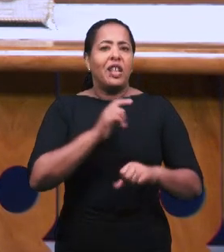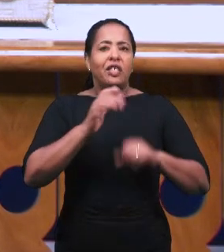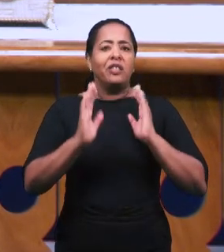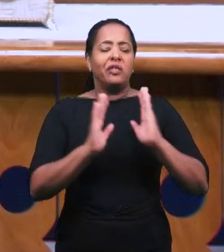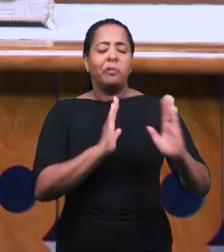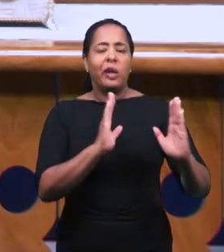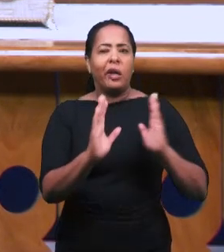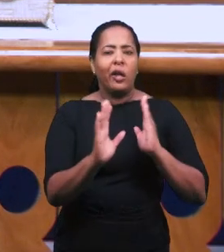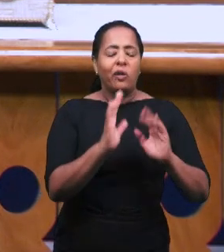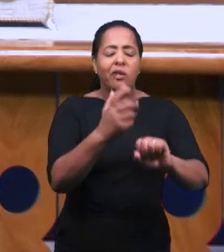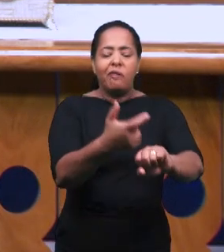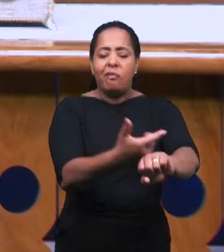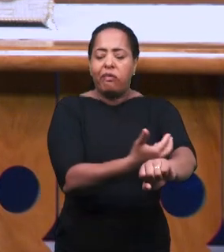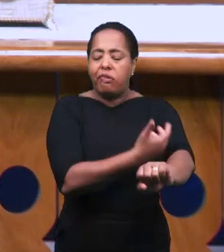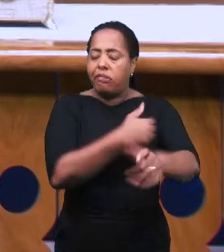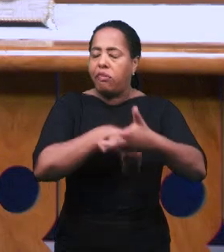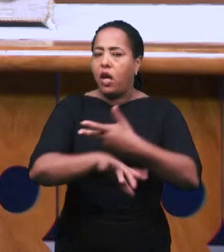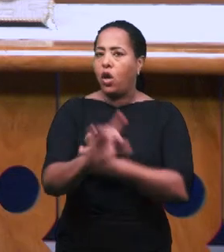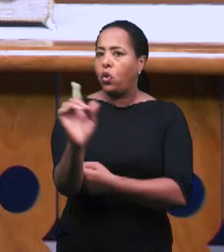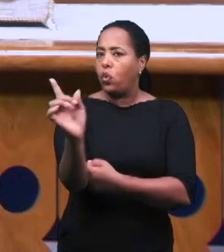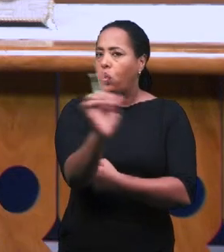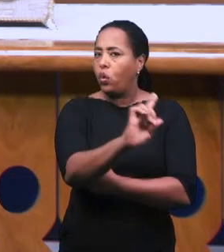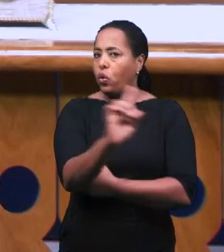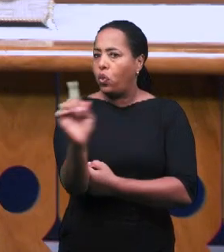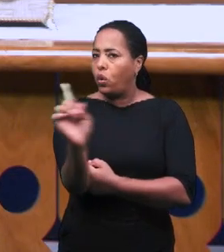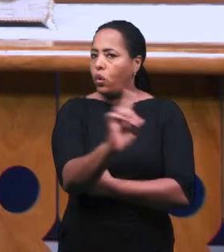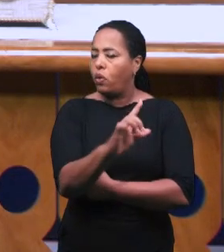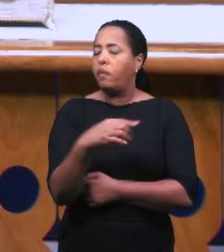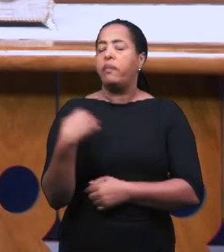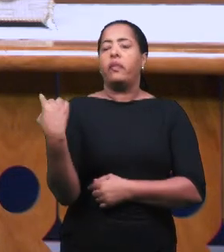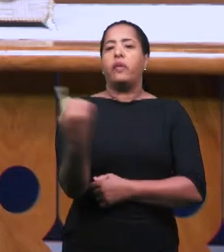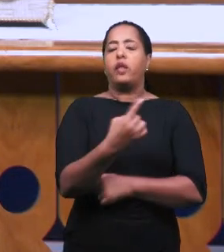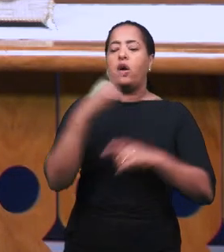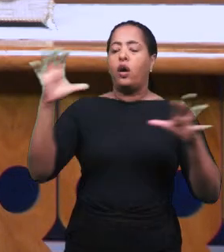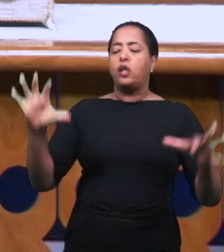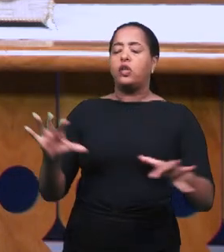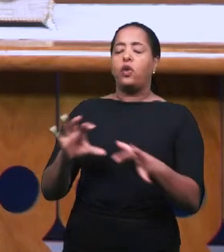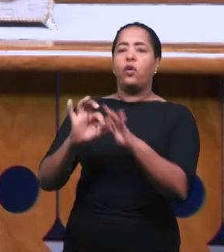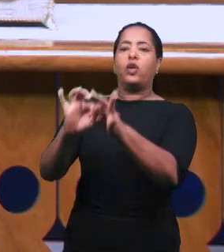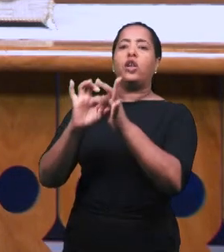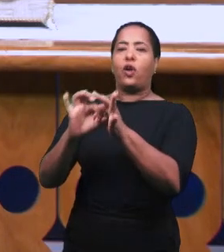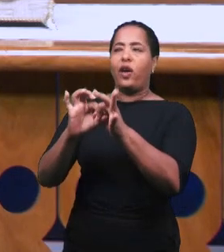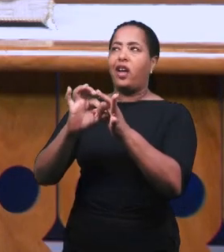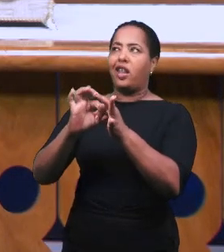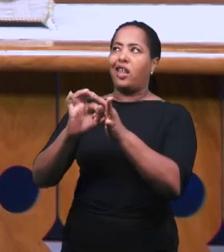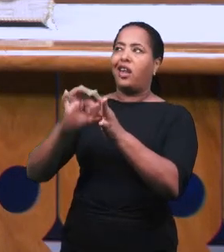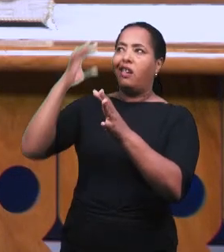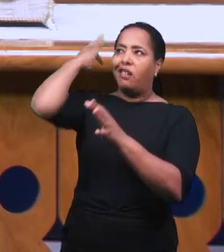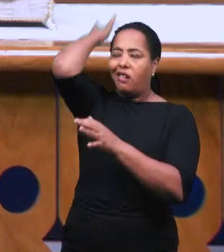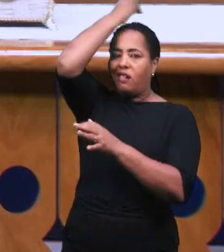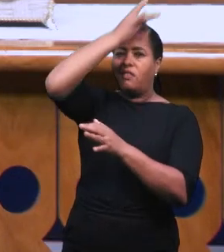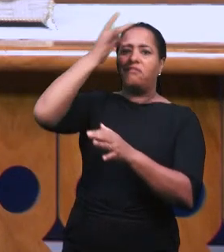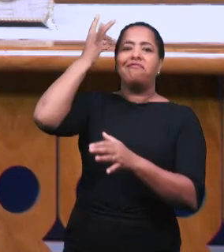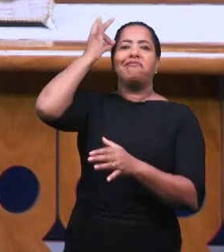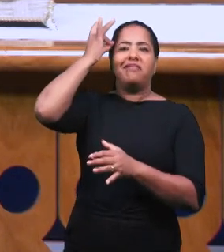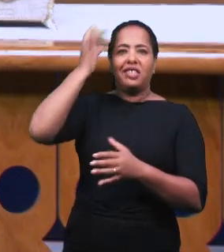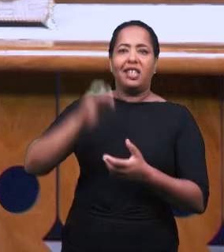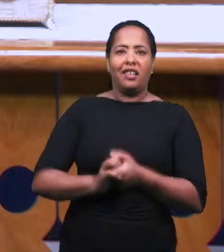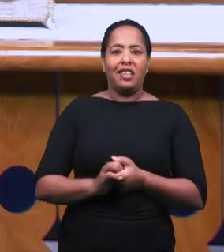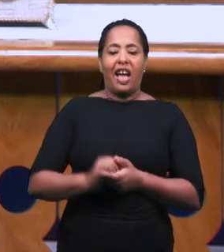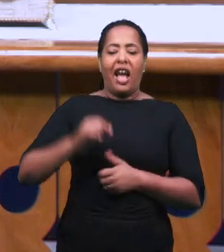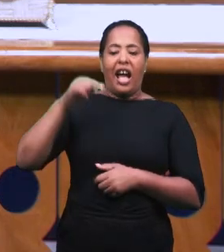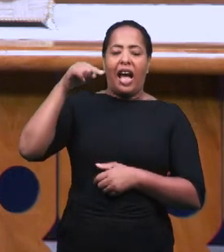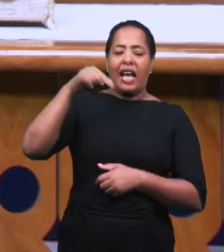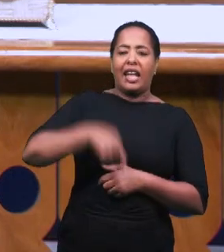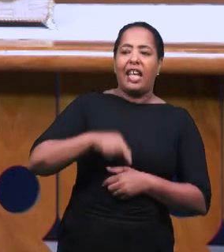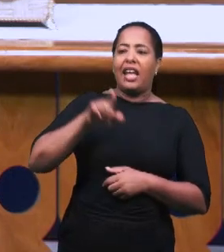momentos, de movimentos, não. A nossa união é no Espírito. tanto aqui como